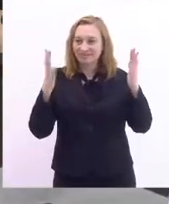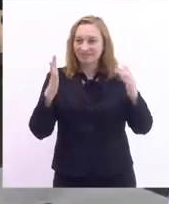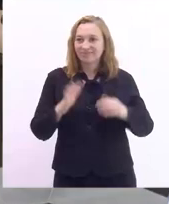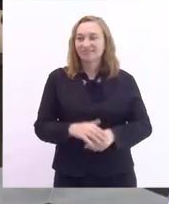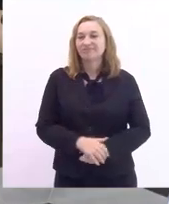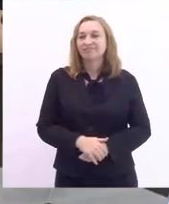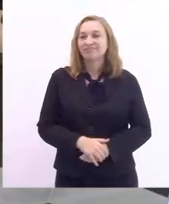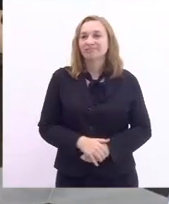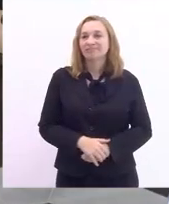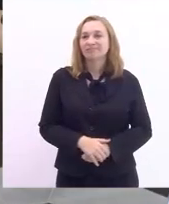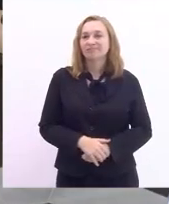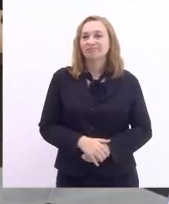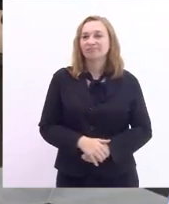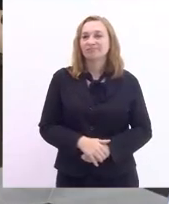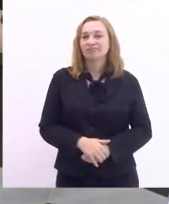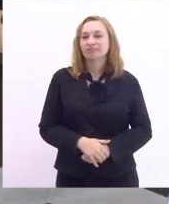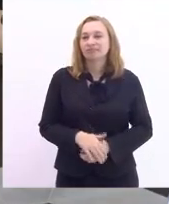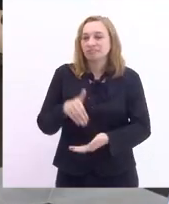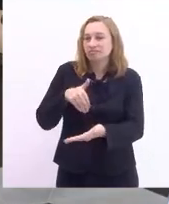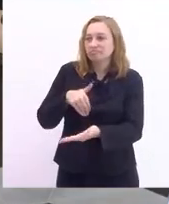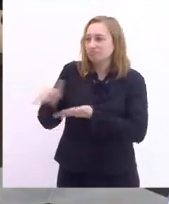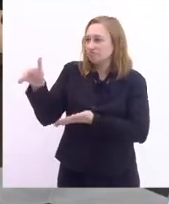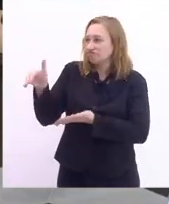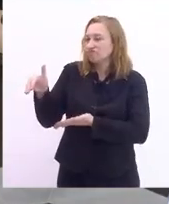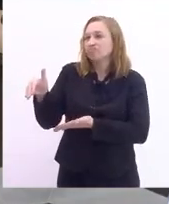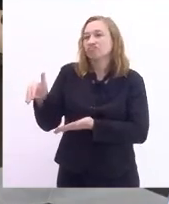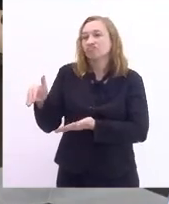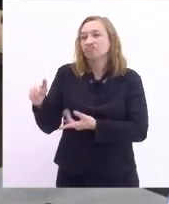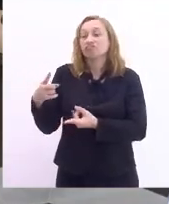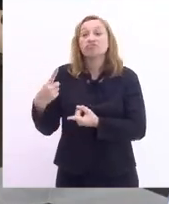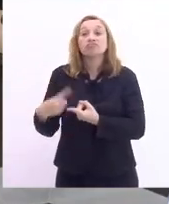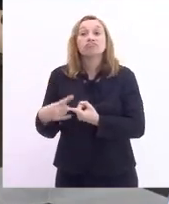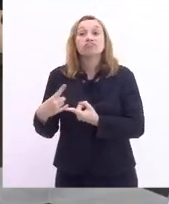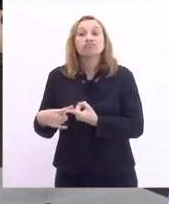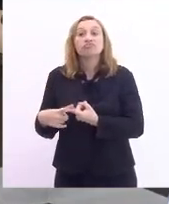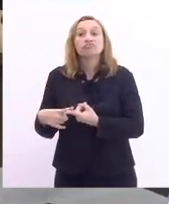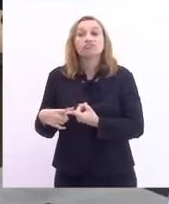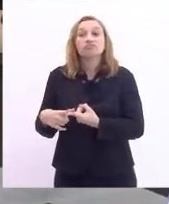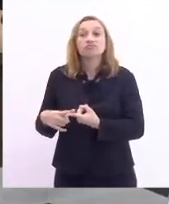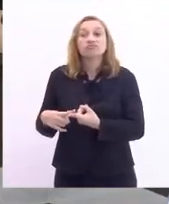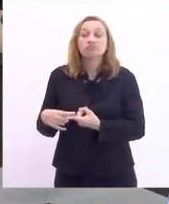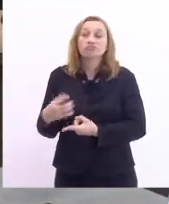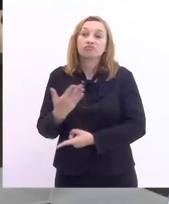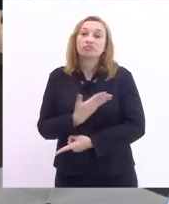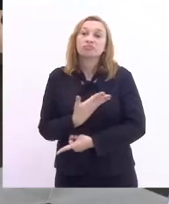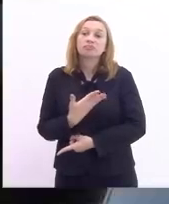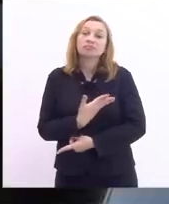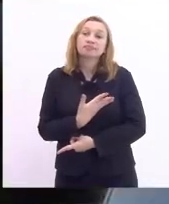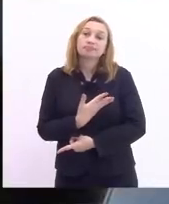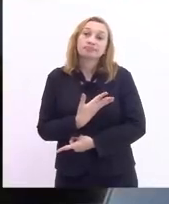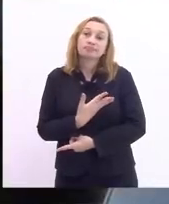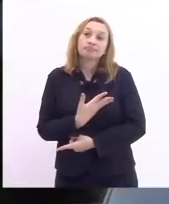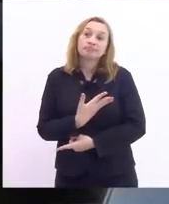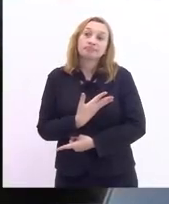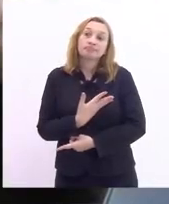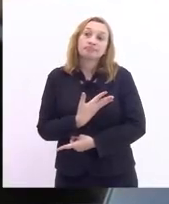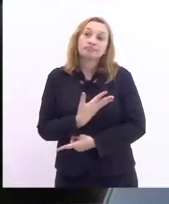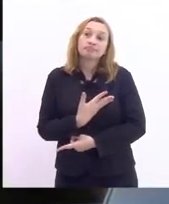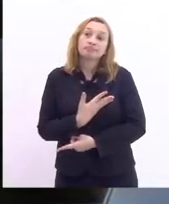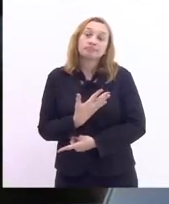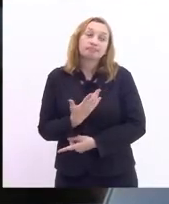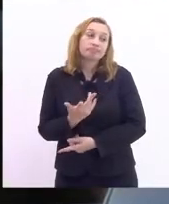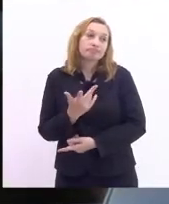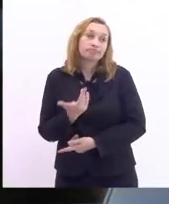foi covardemente demitida Por que alegaram que era amigo da como se